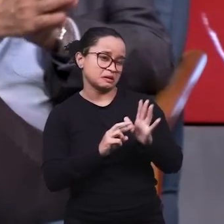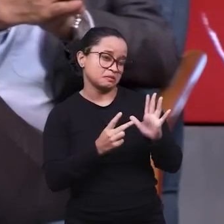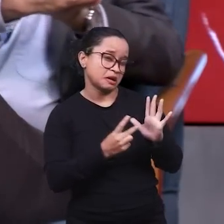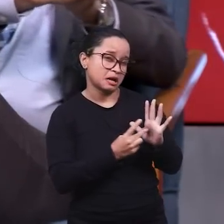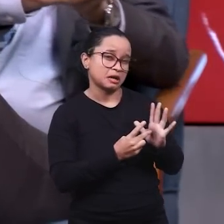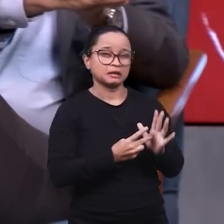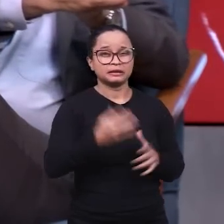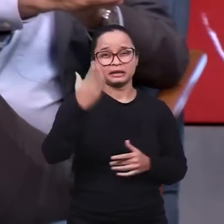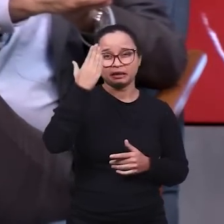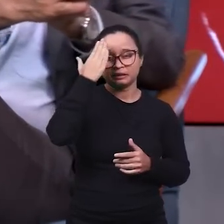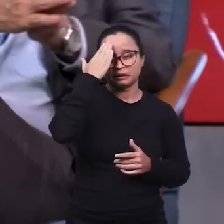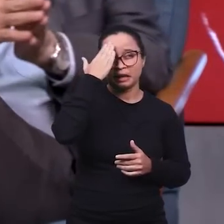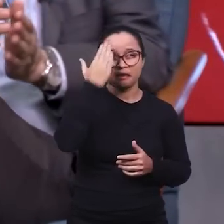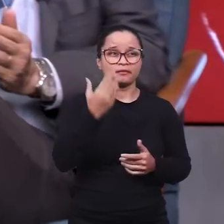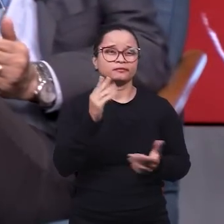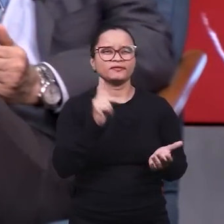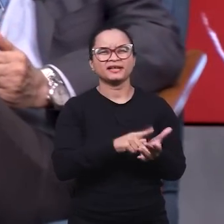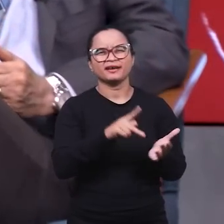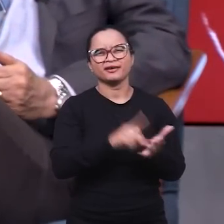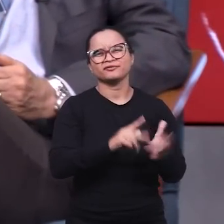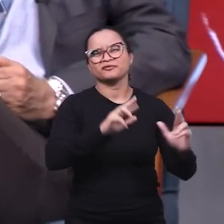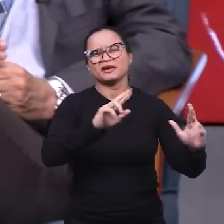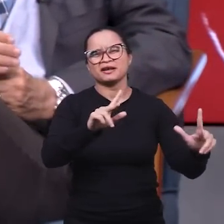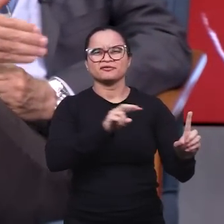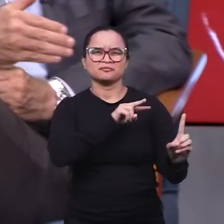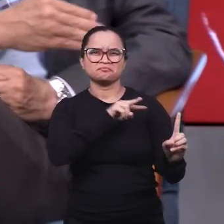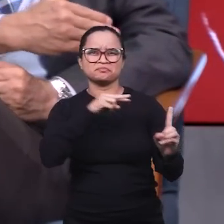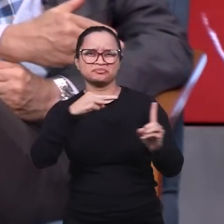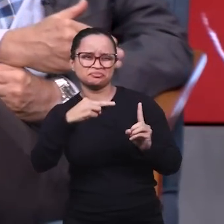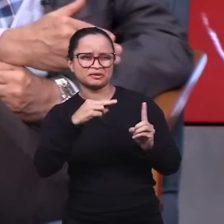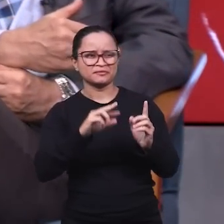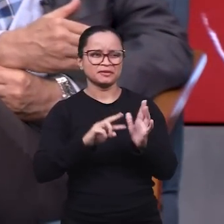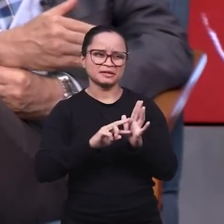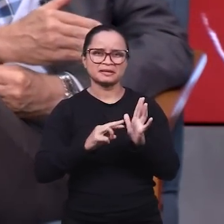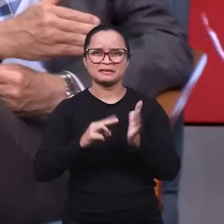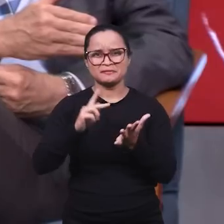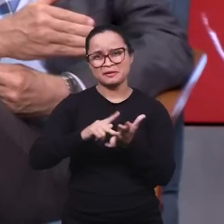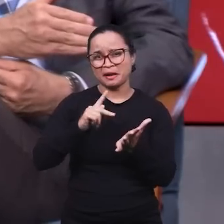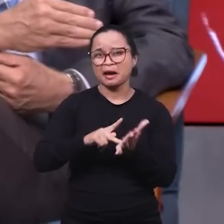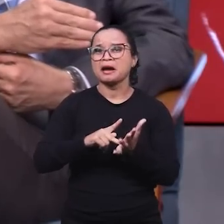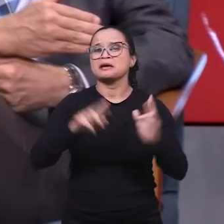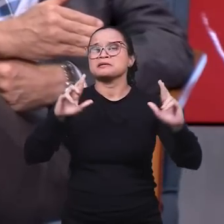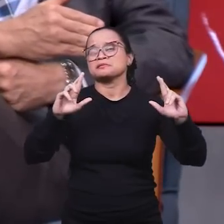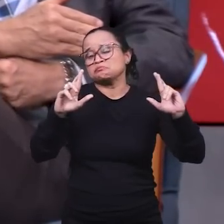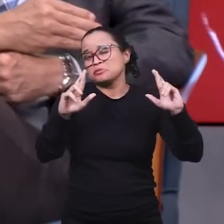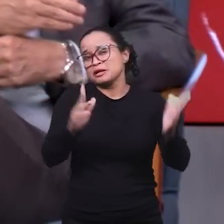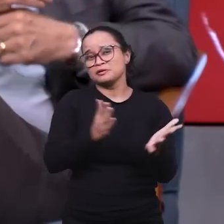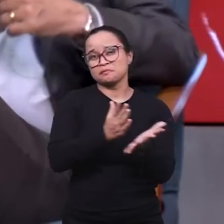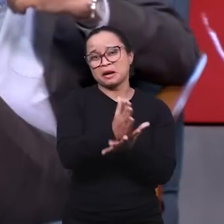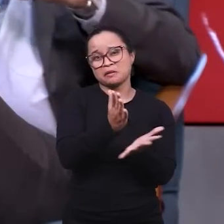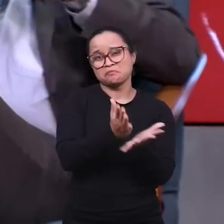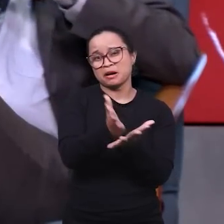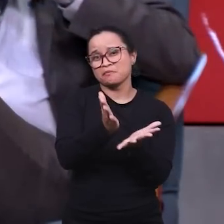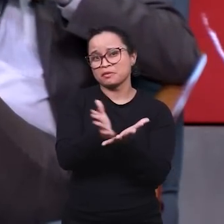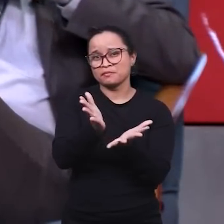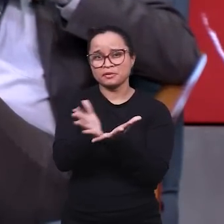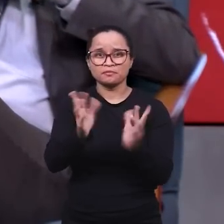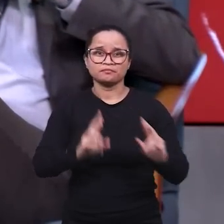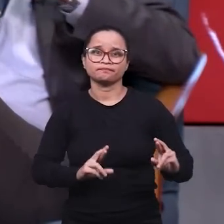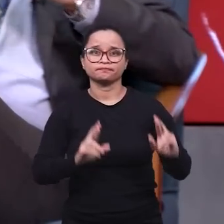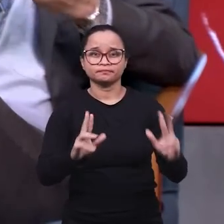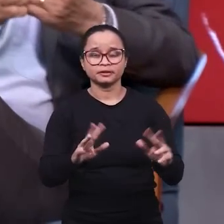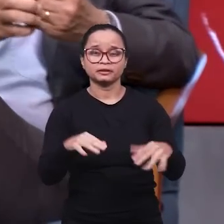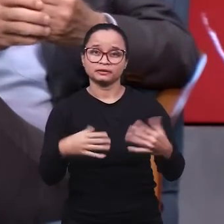uma outra verdade. Então você tem vários segmentos de verdades que, para aquele